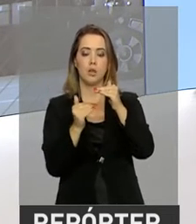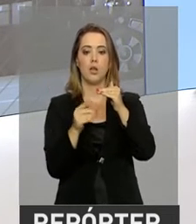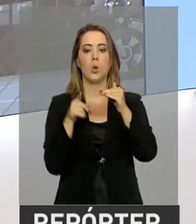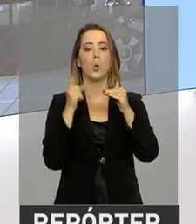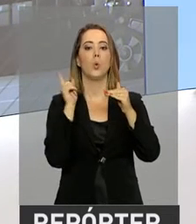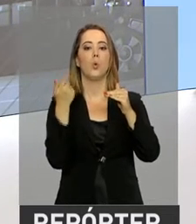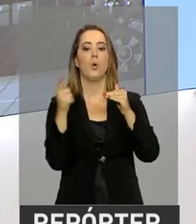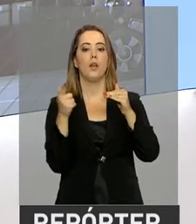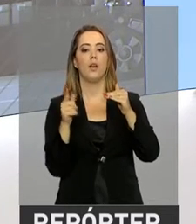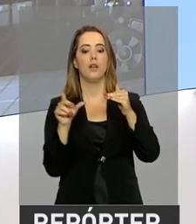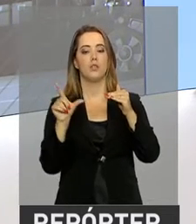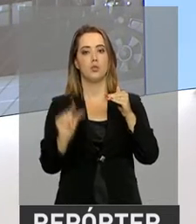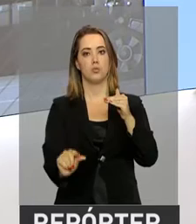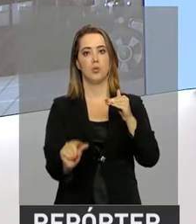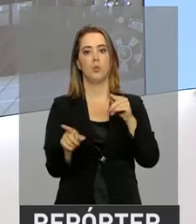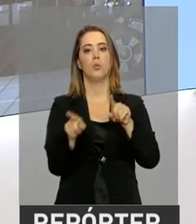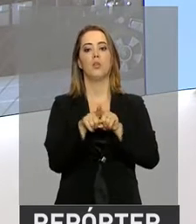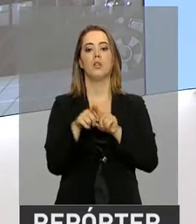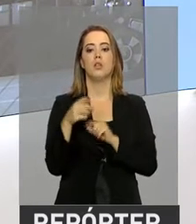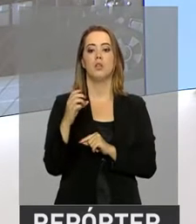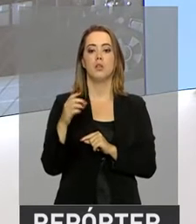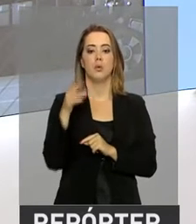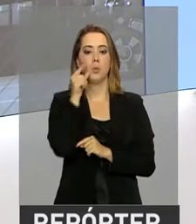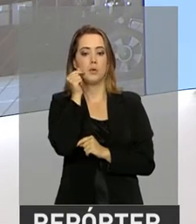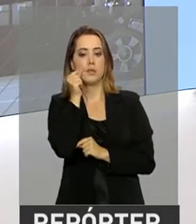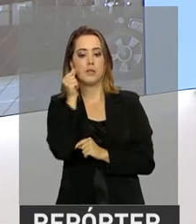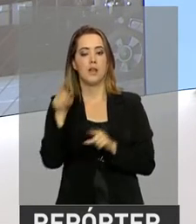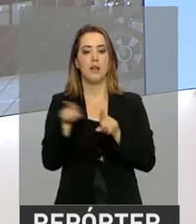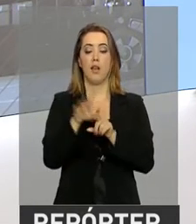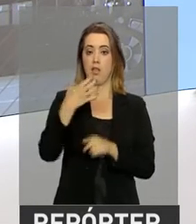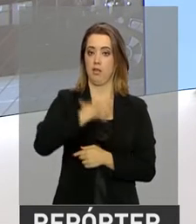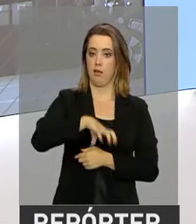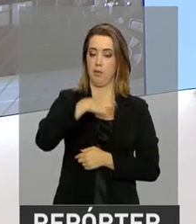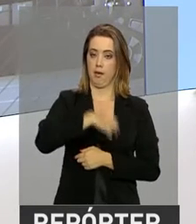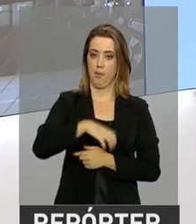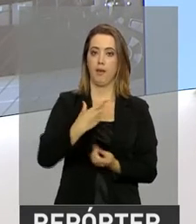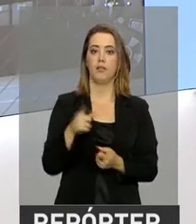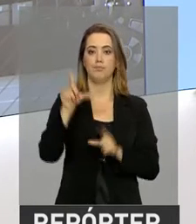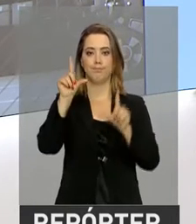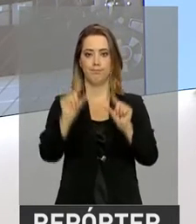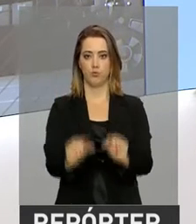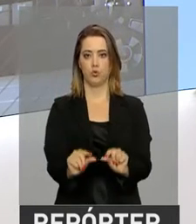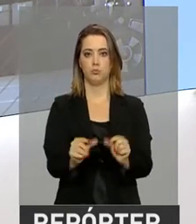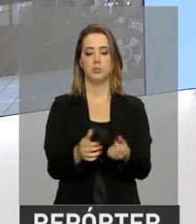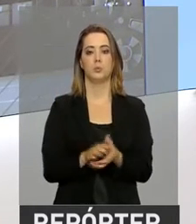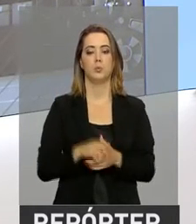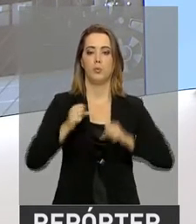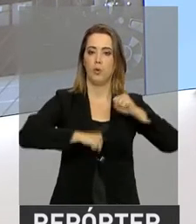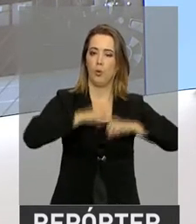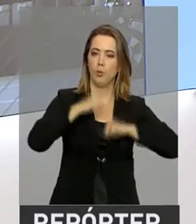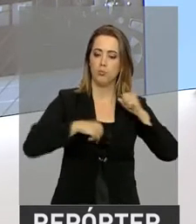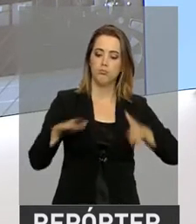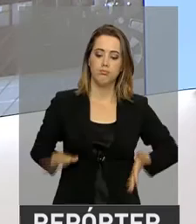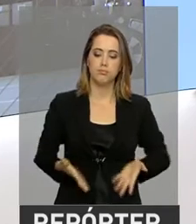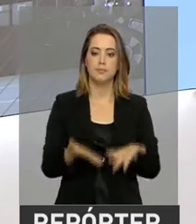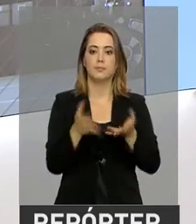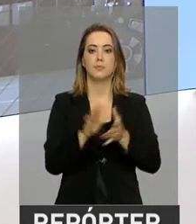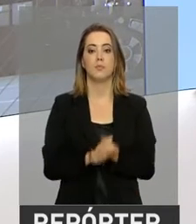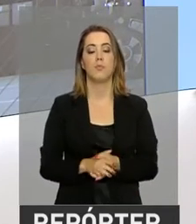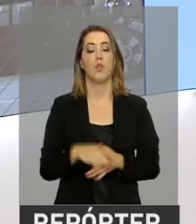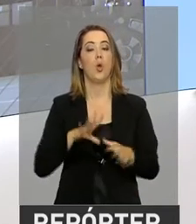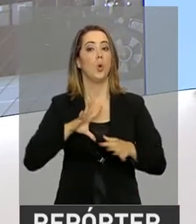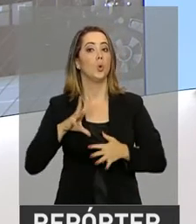produção industrial diminuiu 1,9 por cento e na bahia 1,6 por cento como nós podemos ver aqui no telão